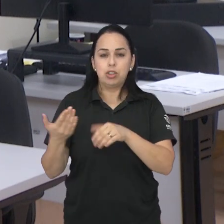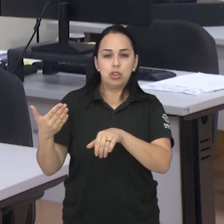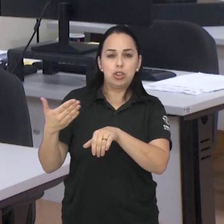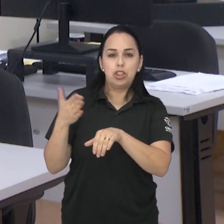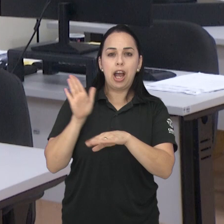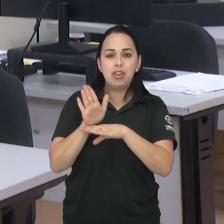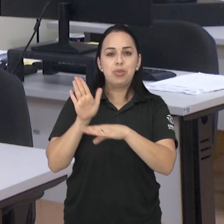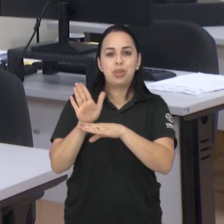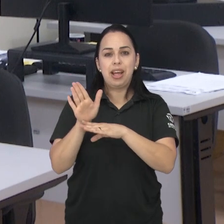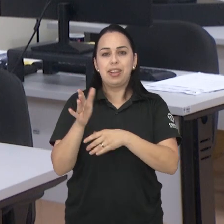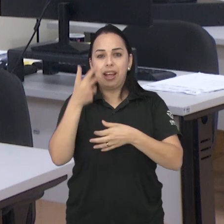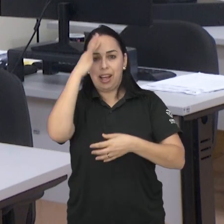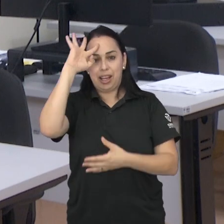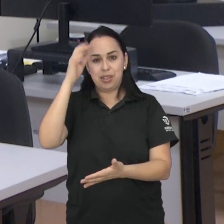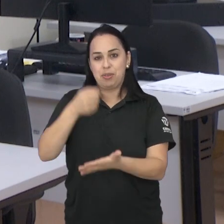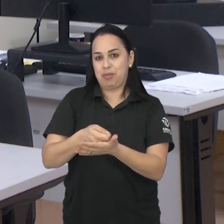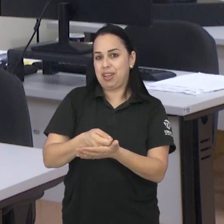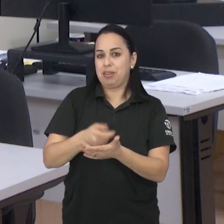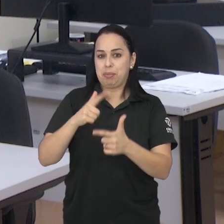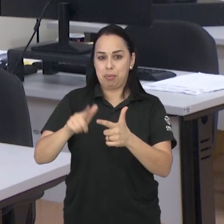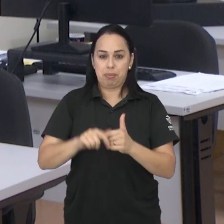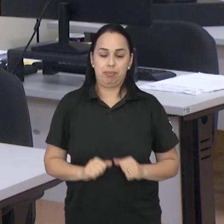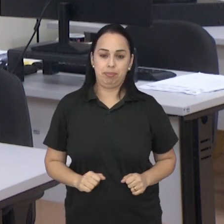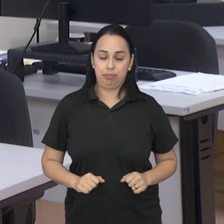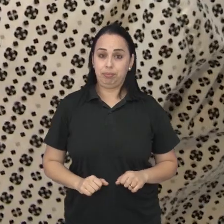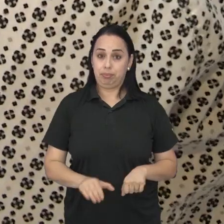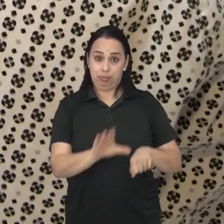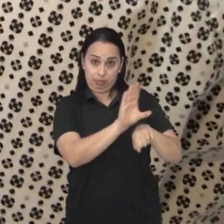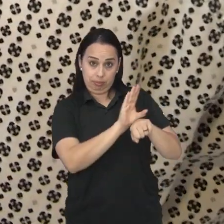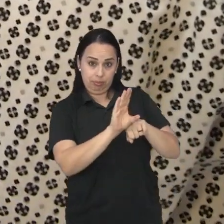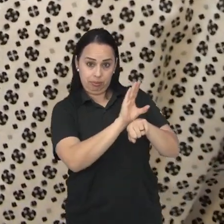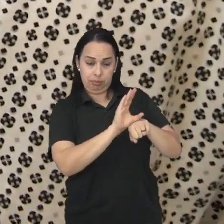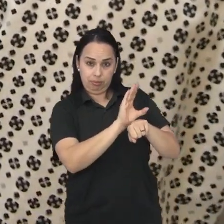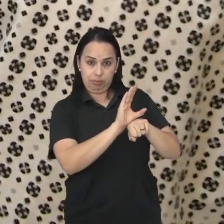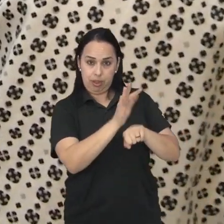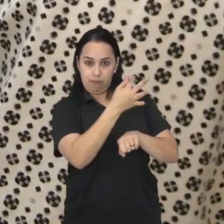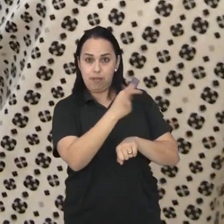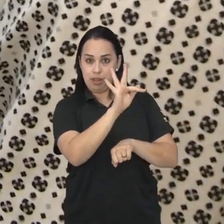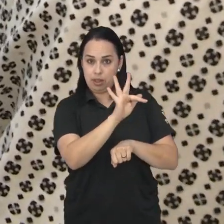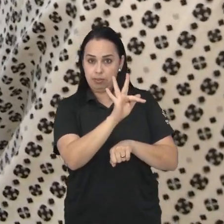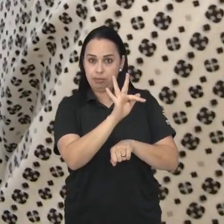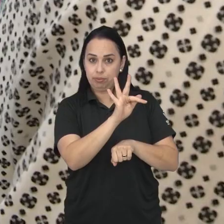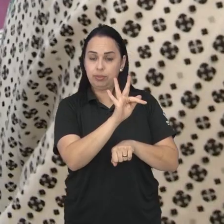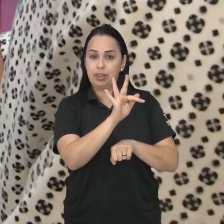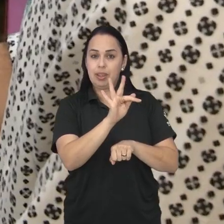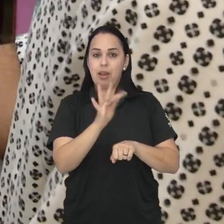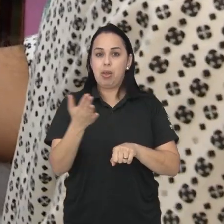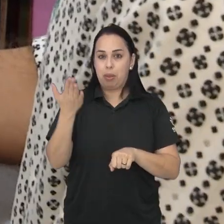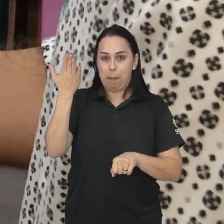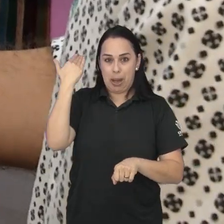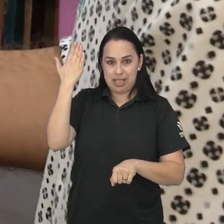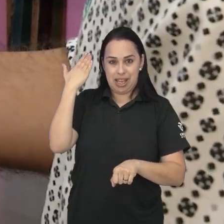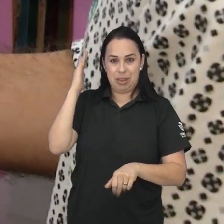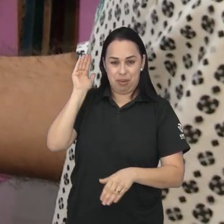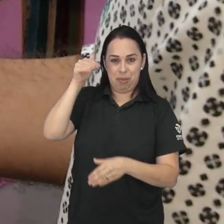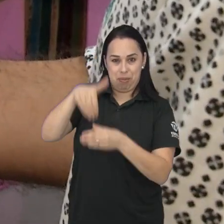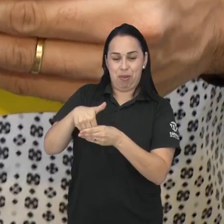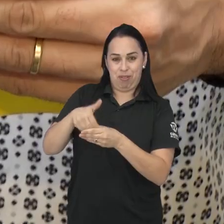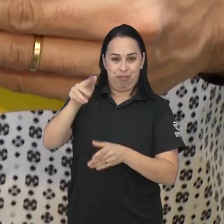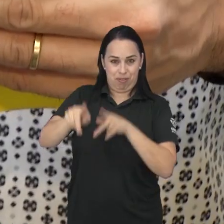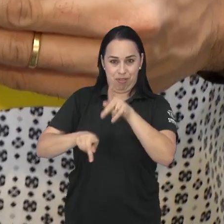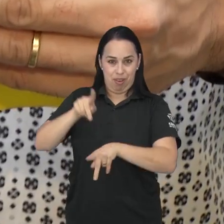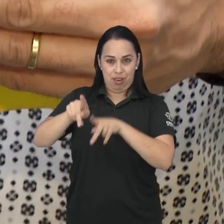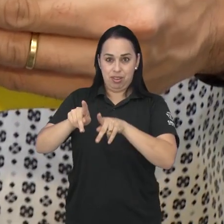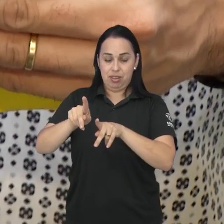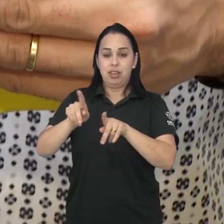de participar das decisões da cidade. Confira. Segundo a Constituição Federal, todo poder emana do povo,